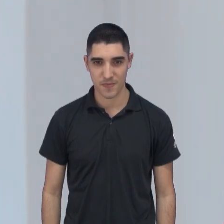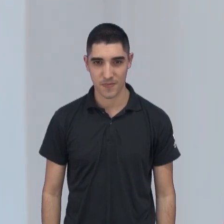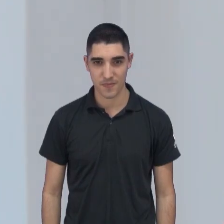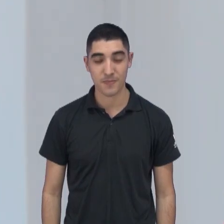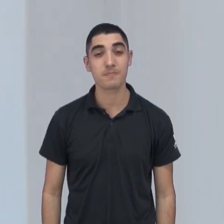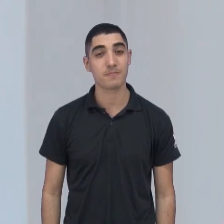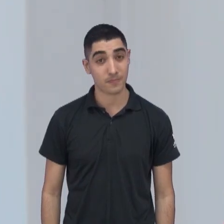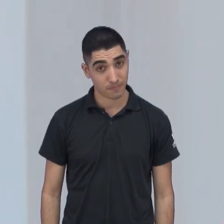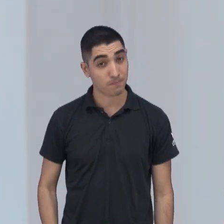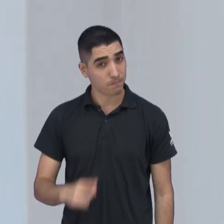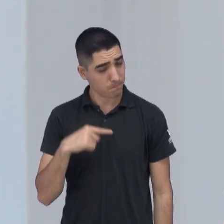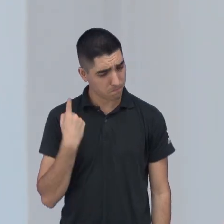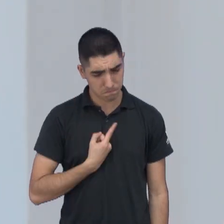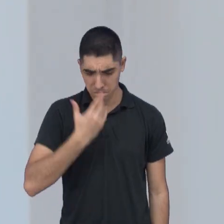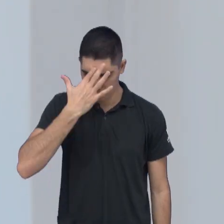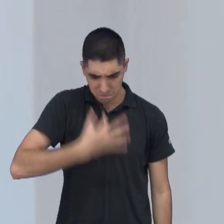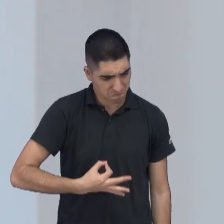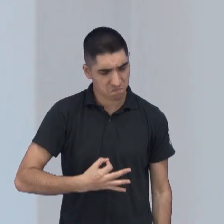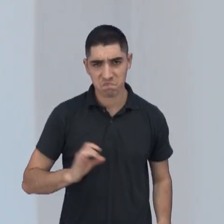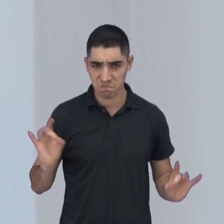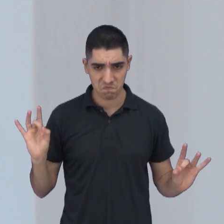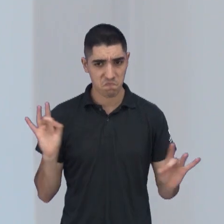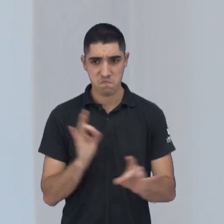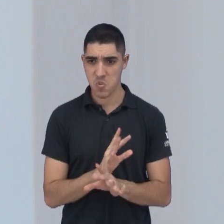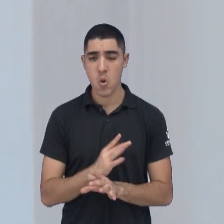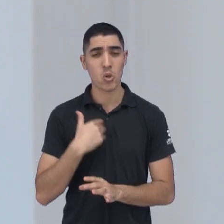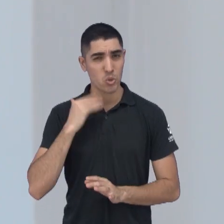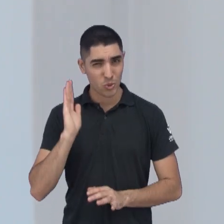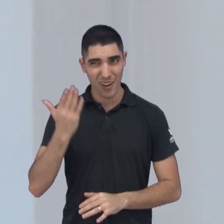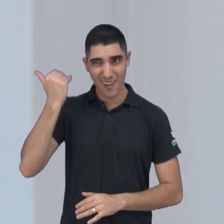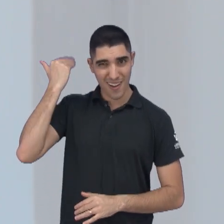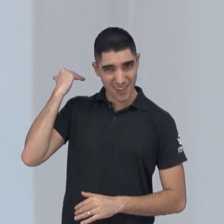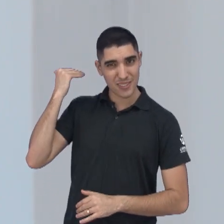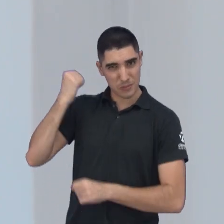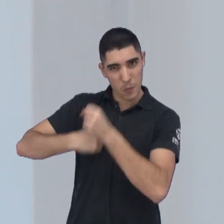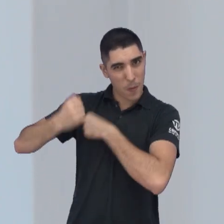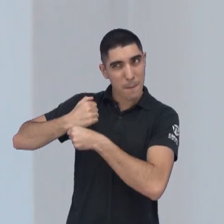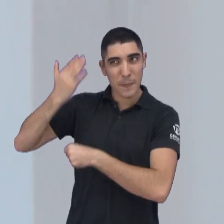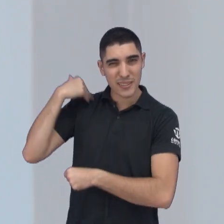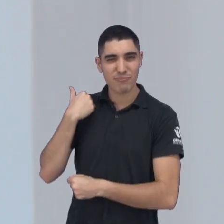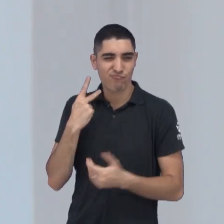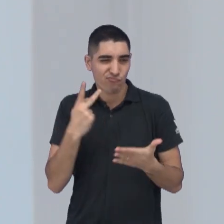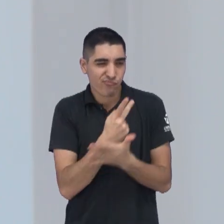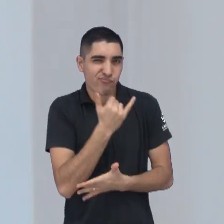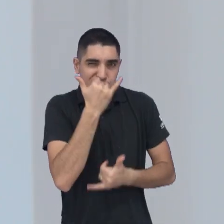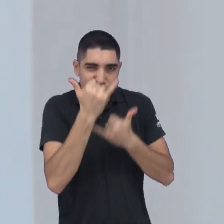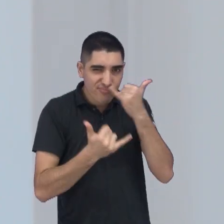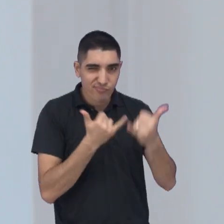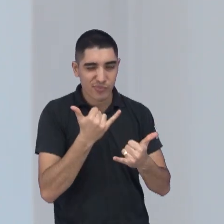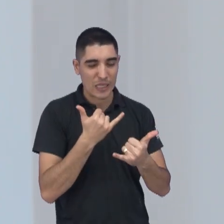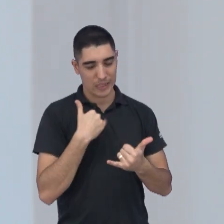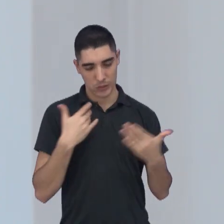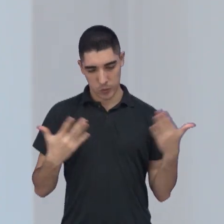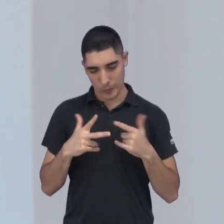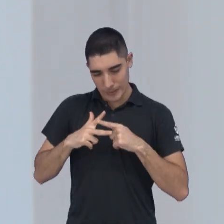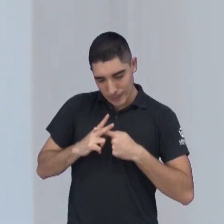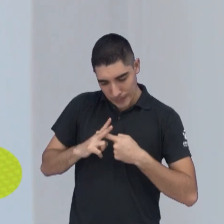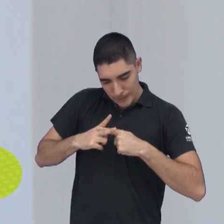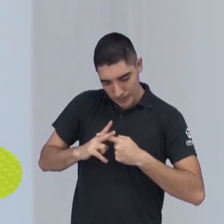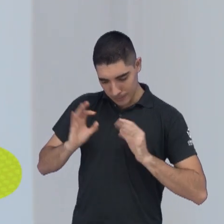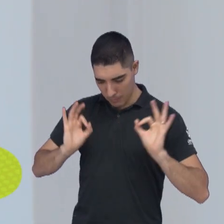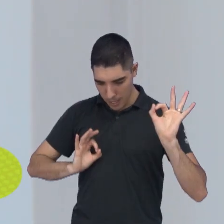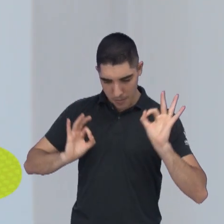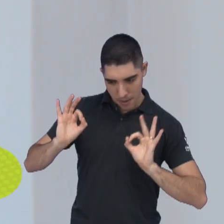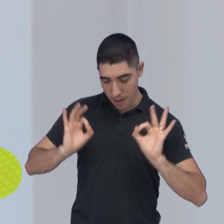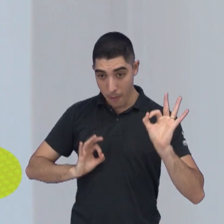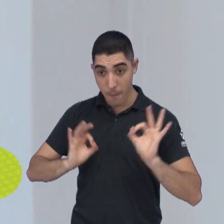A gente está pronto, a gente treinou muito, a gente corrigiu todos os erros que aconteceu o ano passado. Foram erros bobos, pequenos erros,